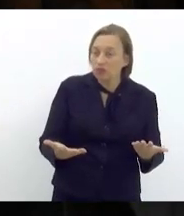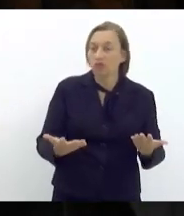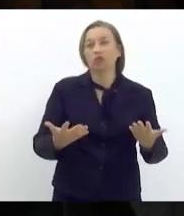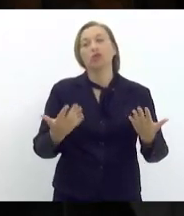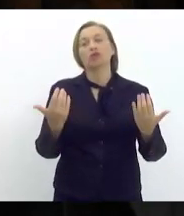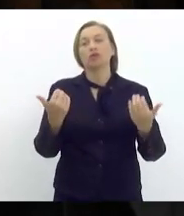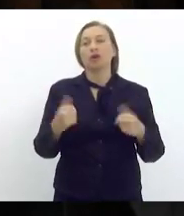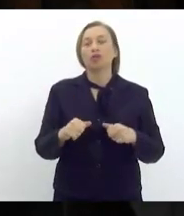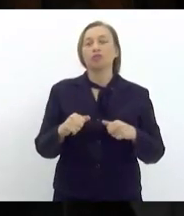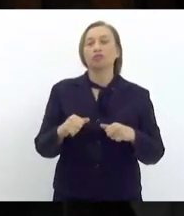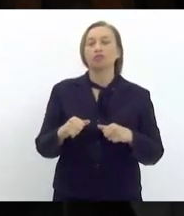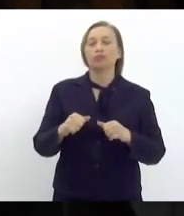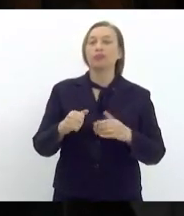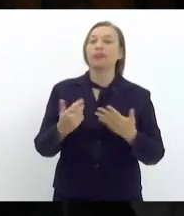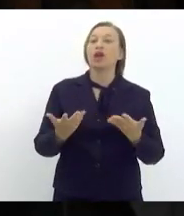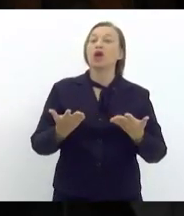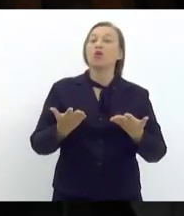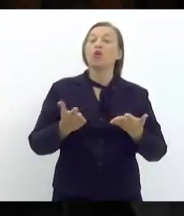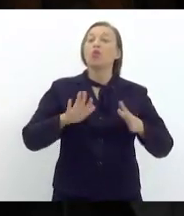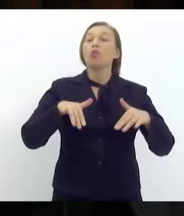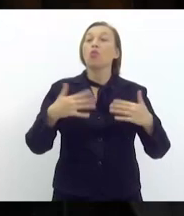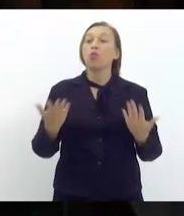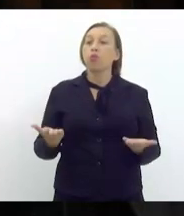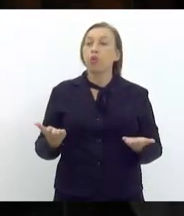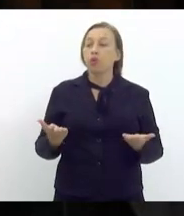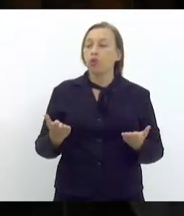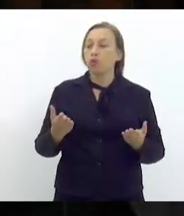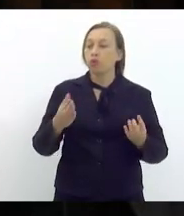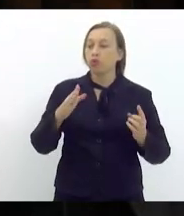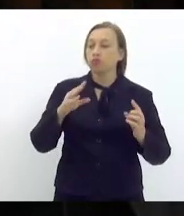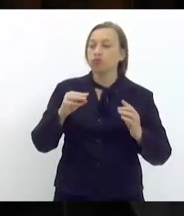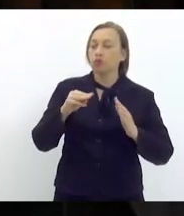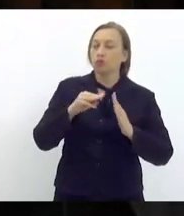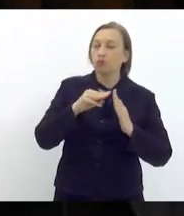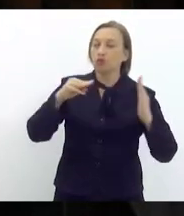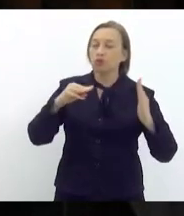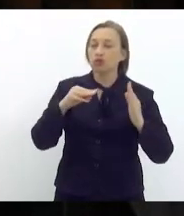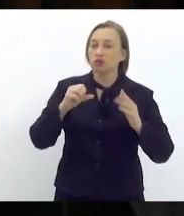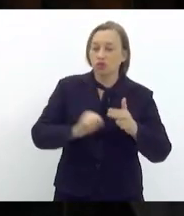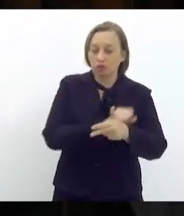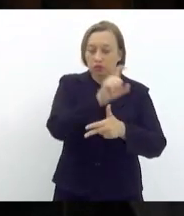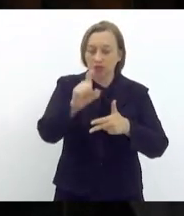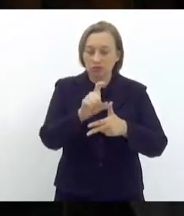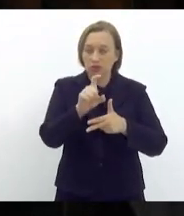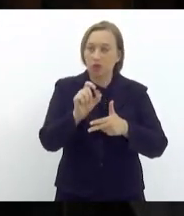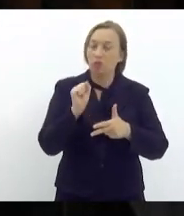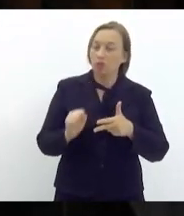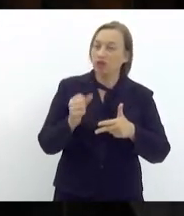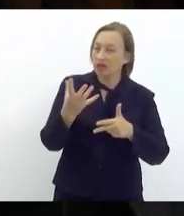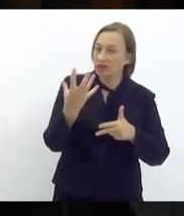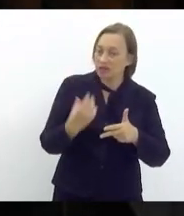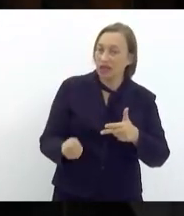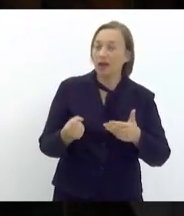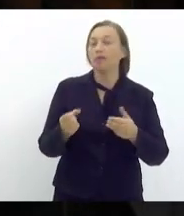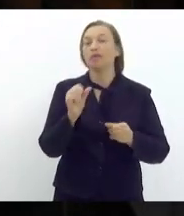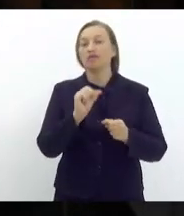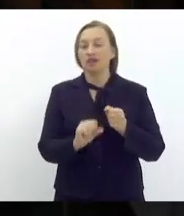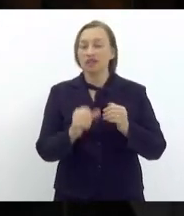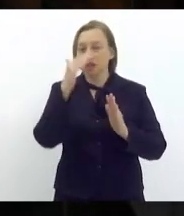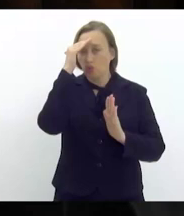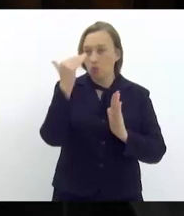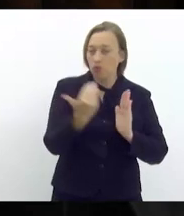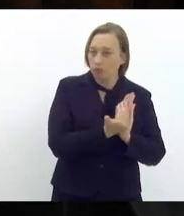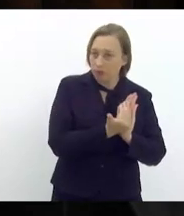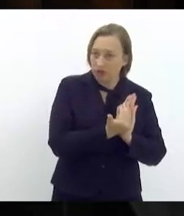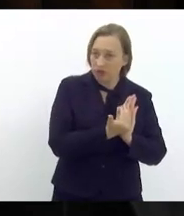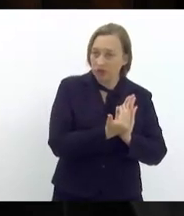prevista então qual é a metodologia que o poder executivo irá adotar para fazer cumprir